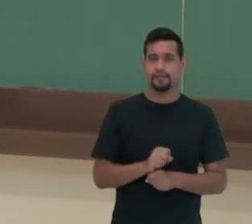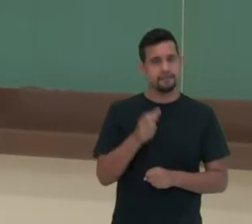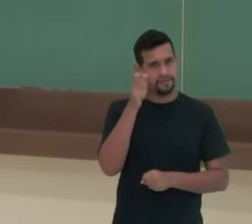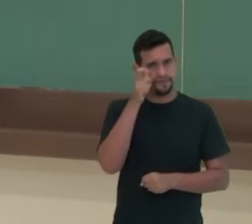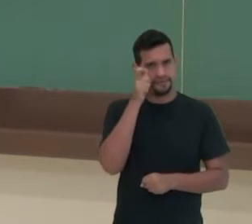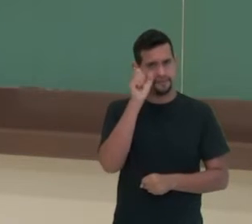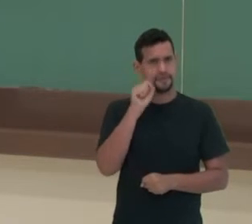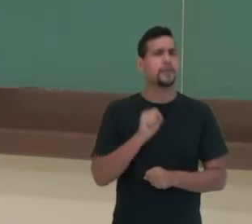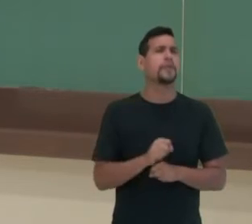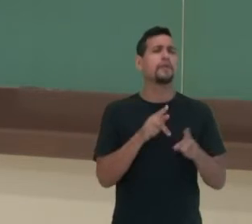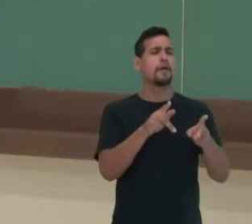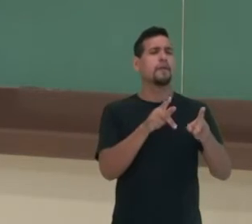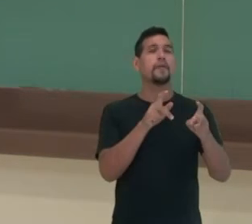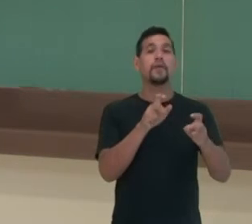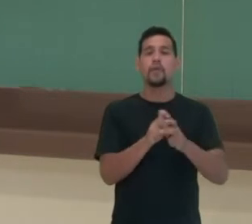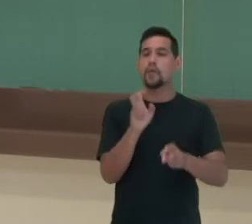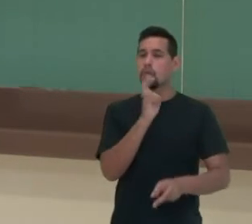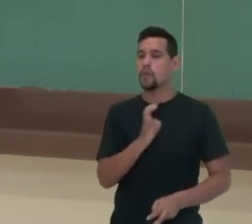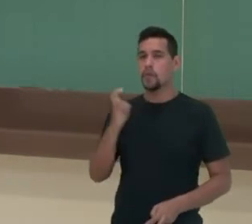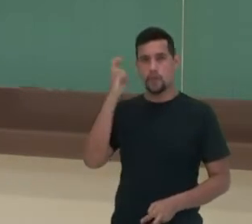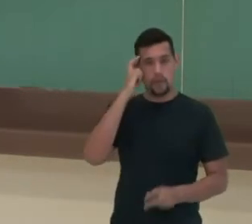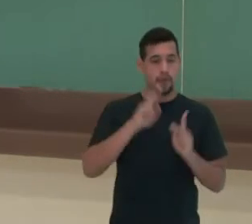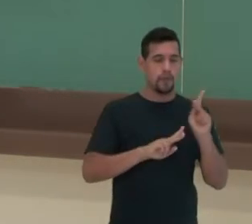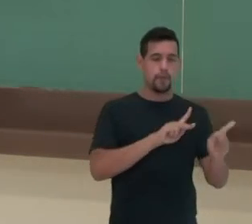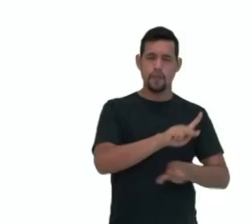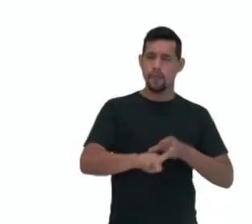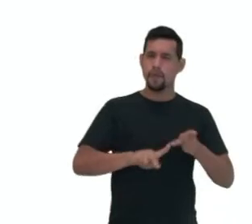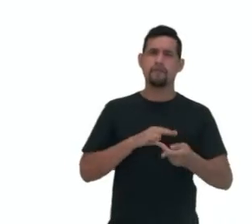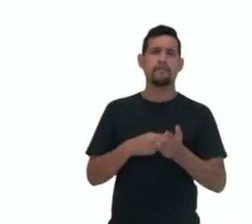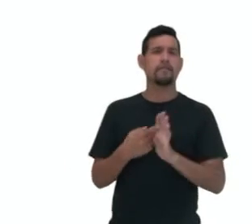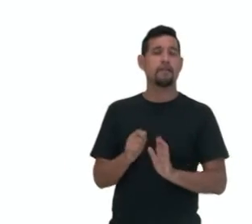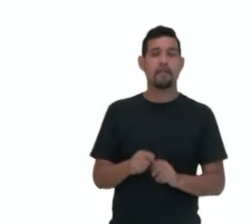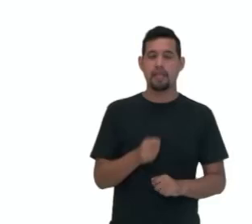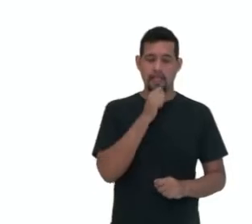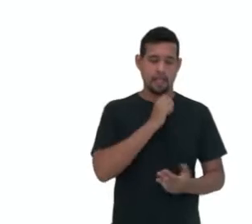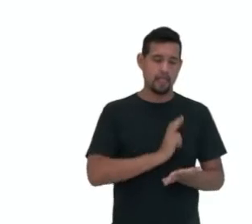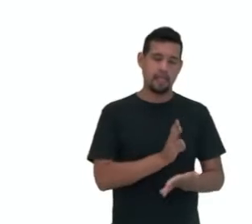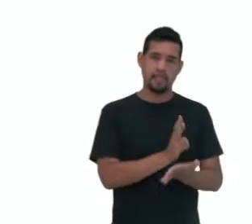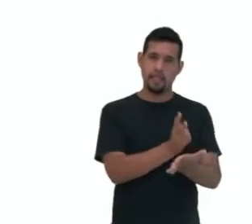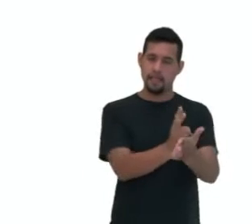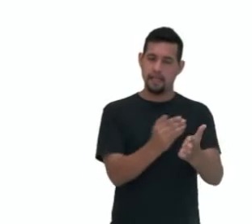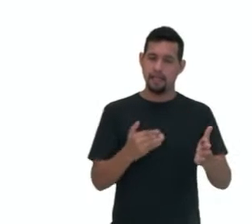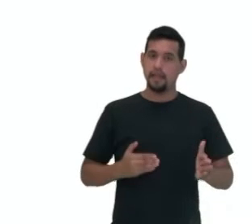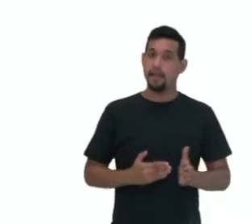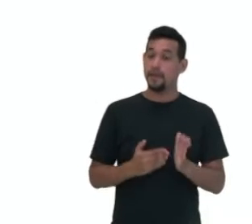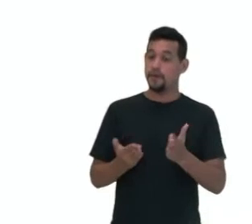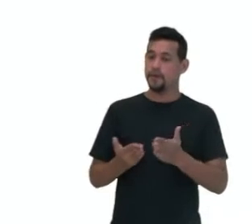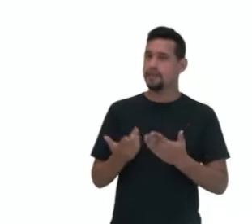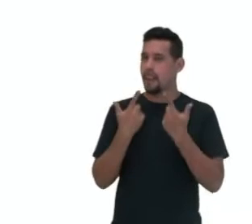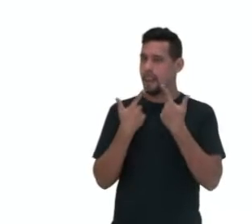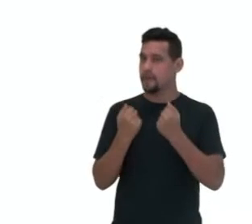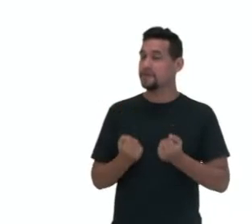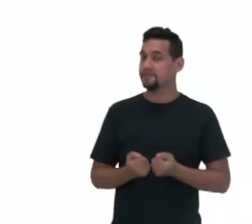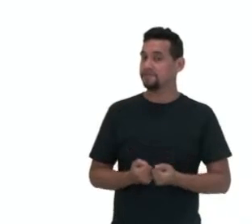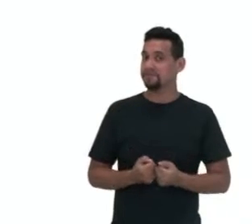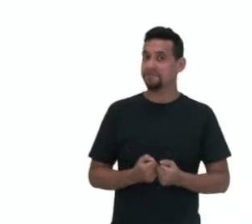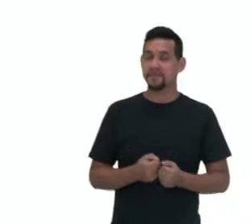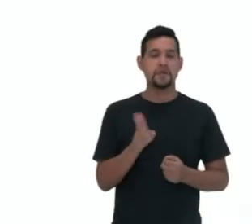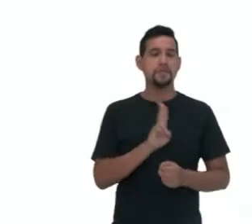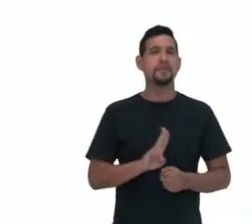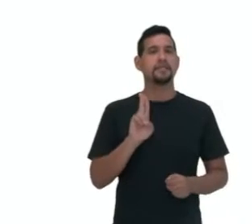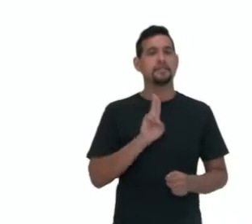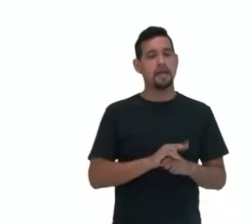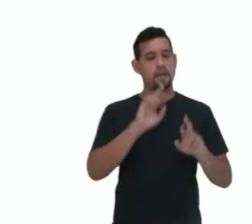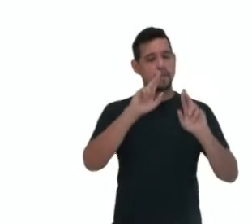interessante perceber que um aspecto cultural dos povos da Roma Antiga ainda está presente nos dias de hoje, como a língua. Usamos expressões que